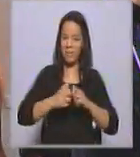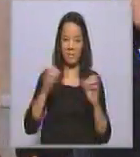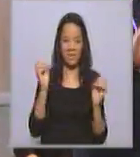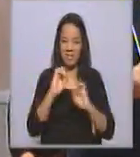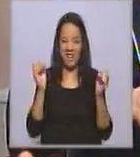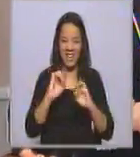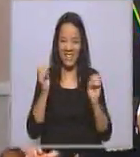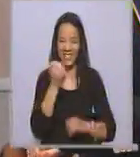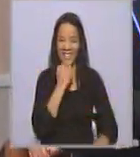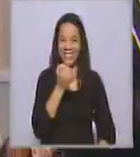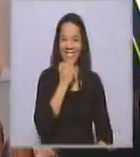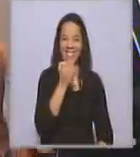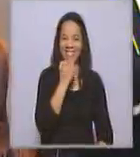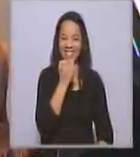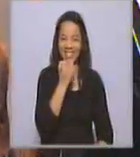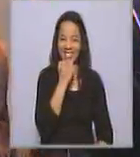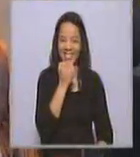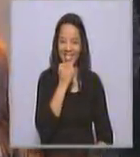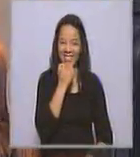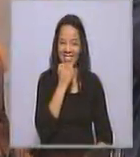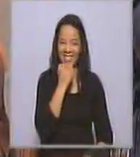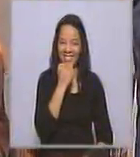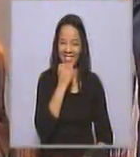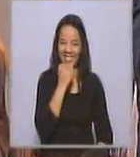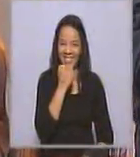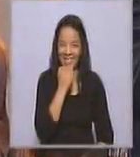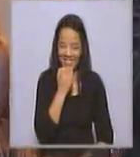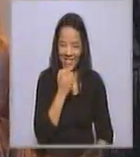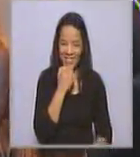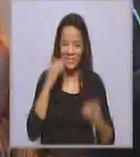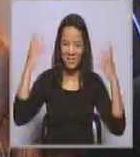problema nenhum. Mas pronto, a terraxinha.